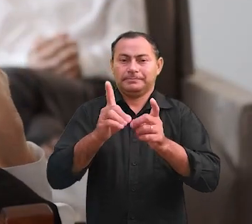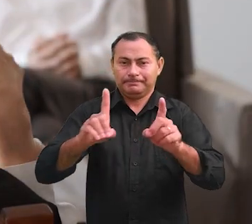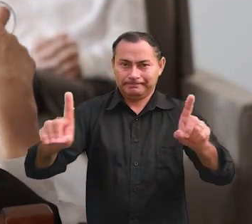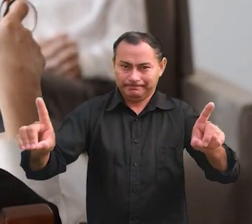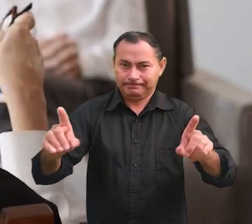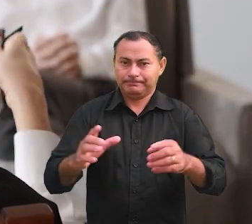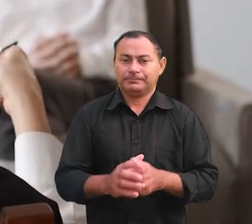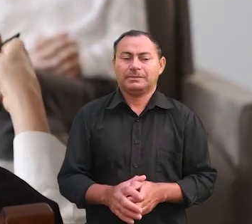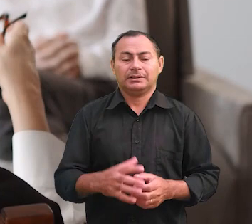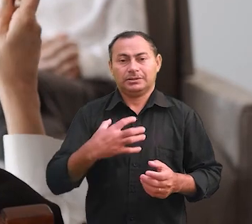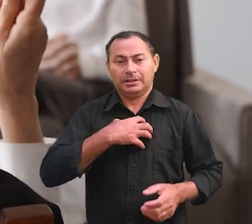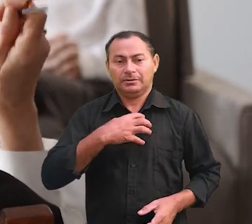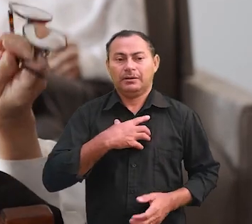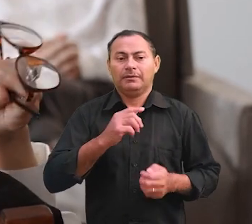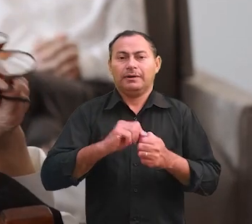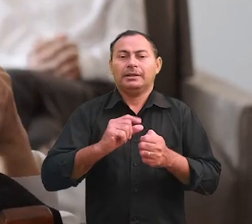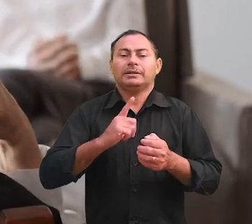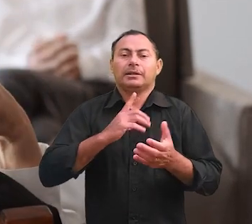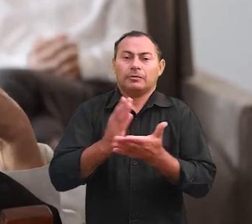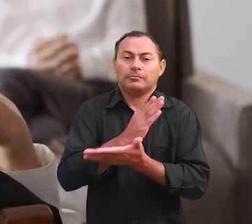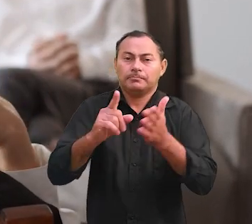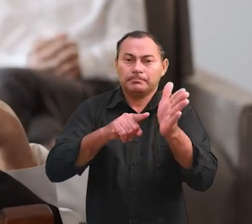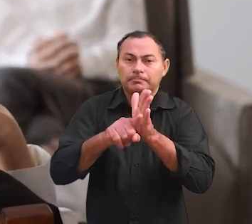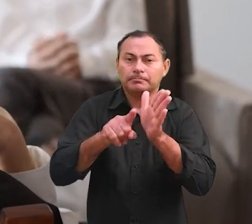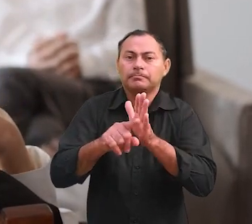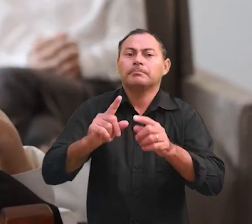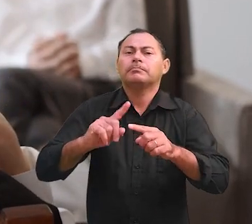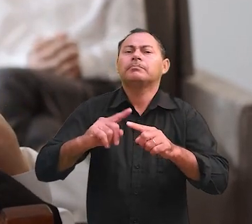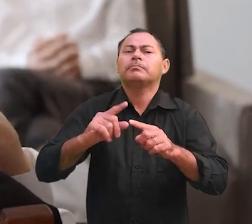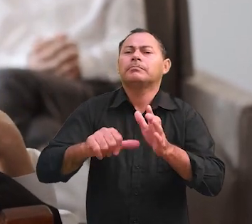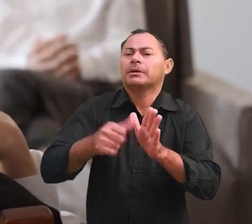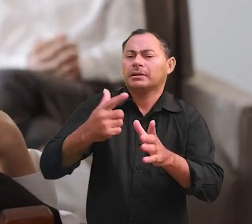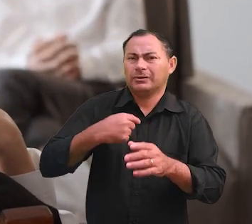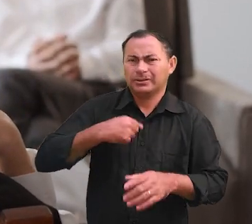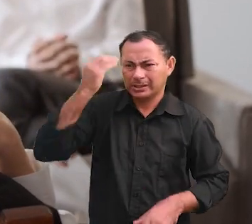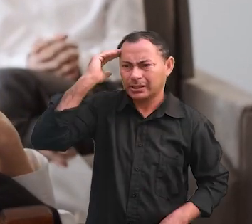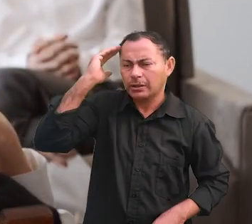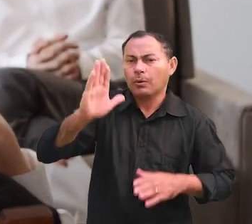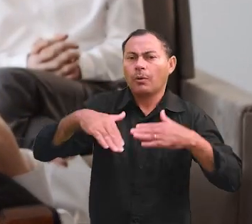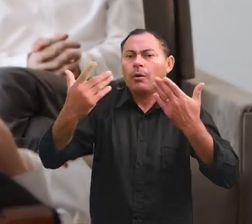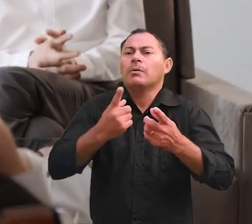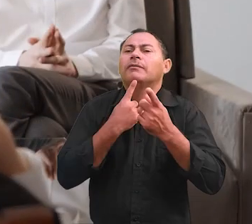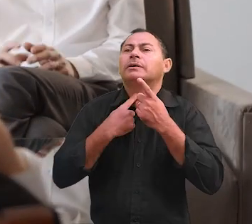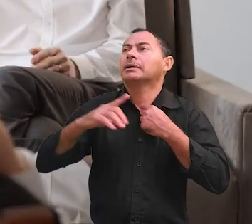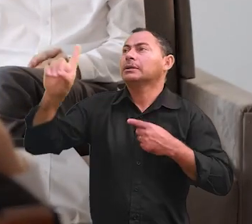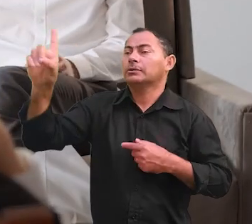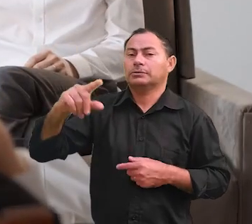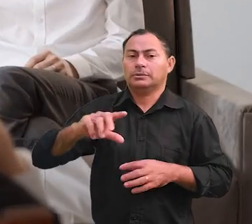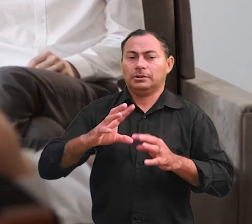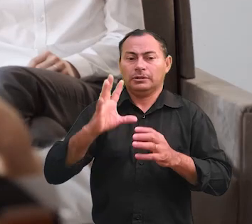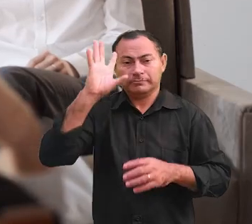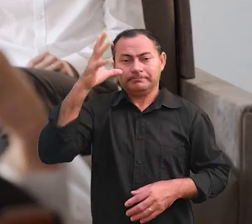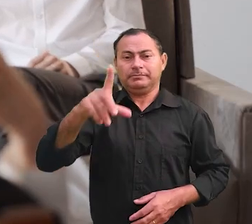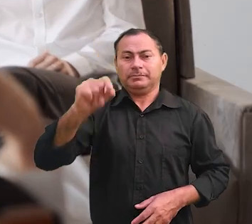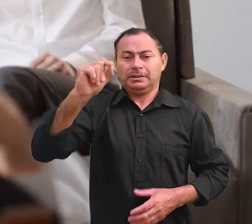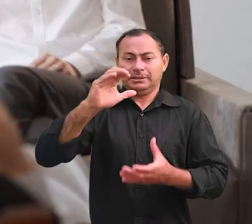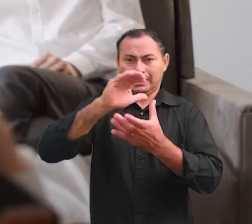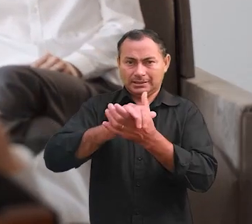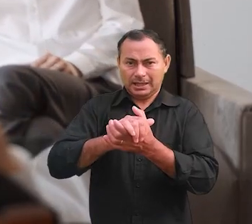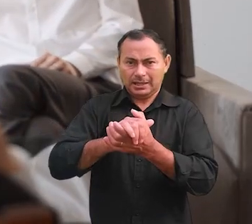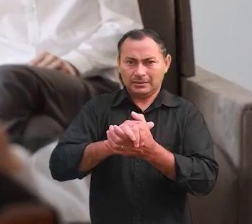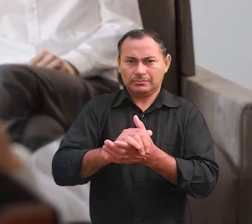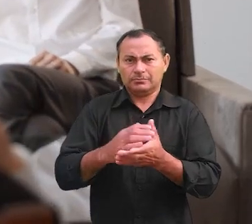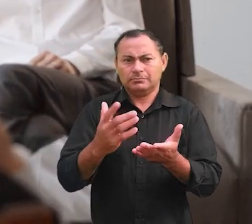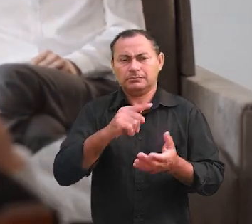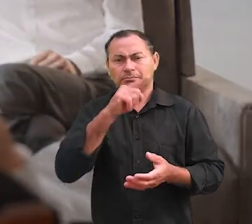acabam se divorciando esse caso levanta algumas perguntas primeira Será que eu não entendi qual era a vontade de Deus quando tomei a decisão